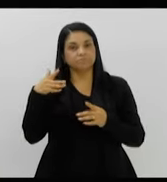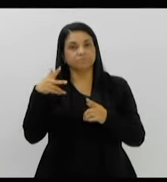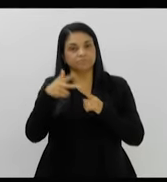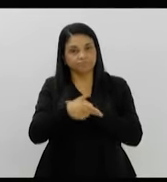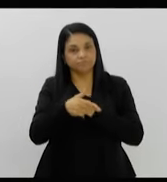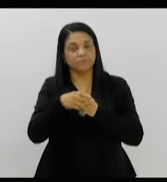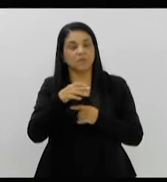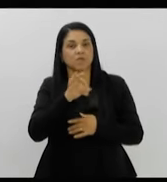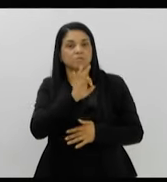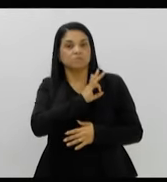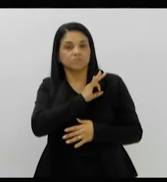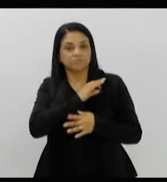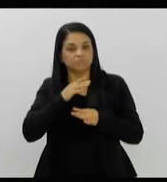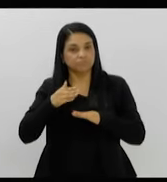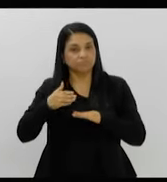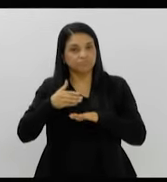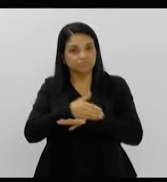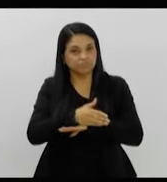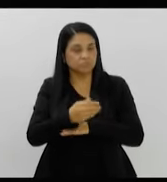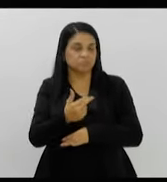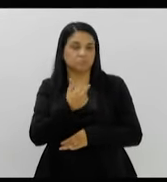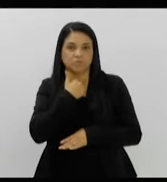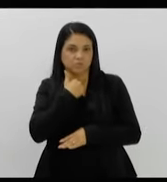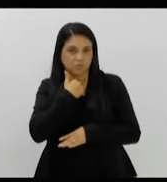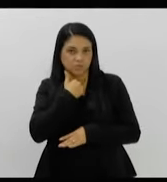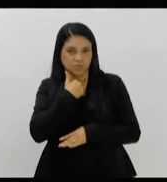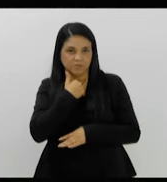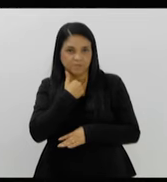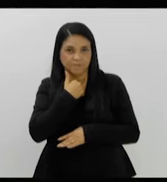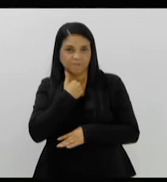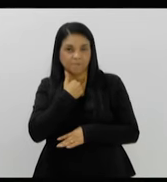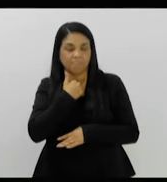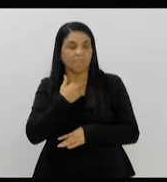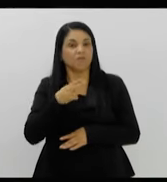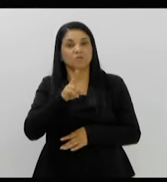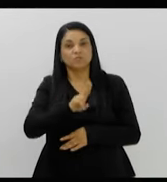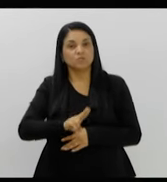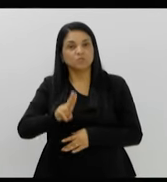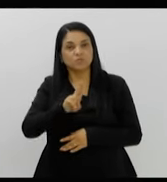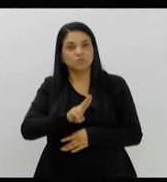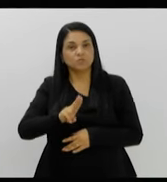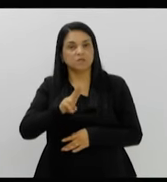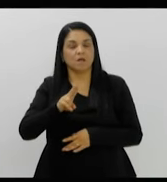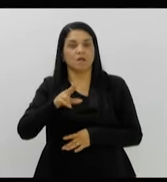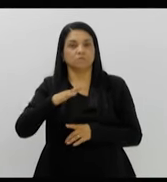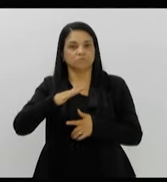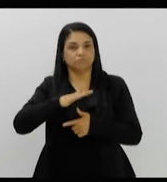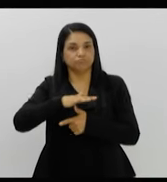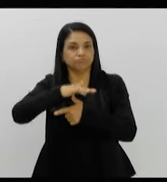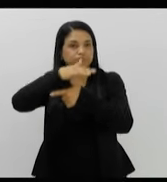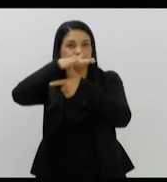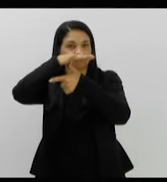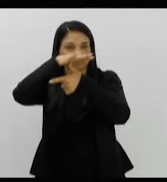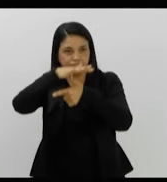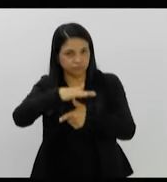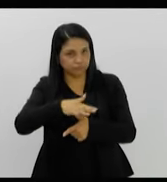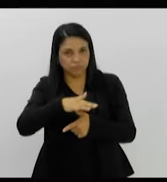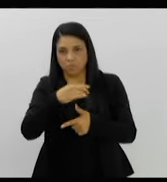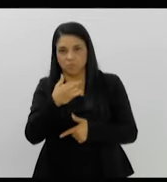pediram que não mais as forças policiais usassem as aeronaves nas